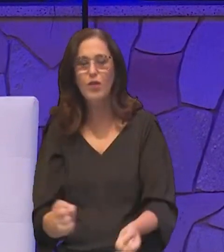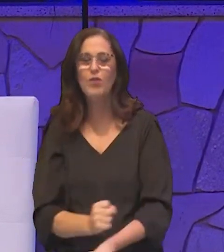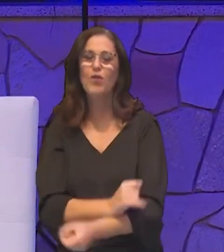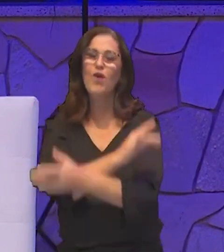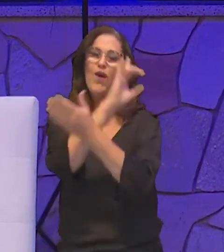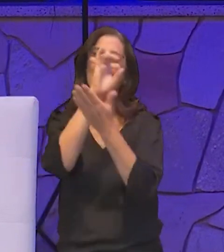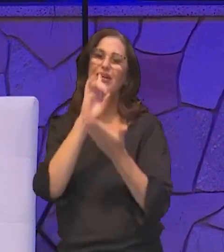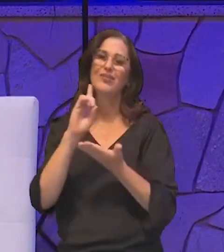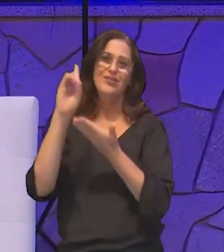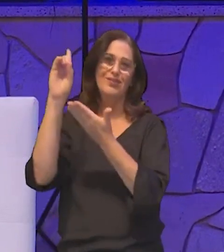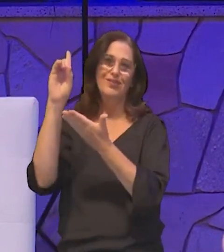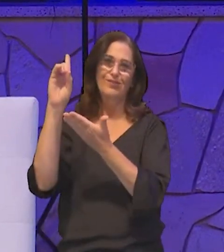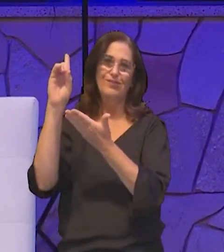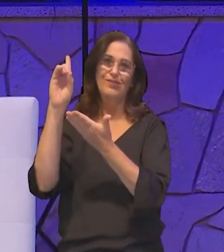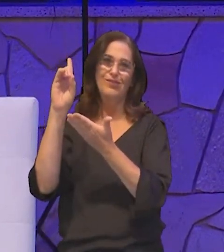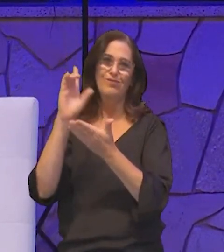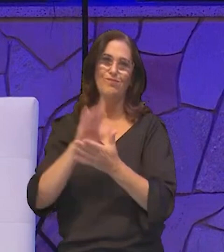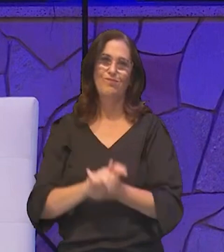de Deus.